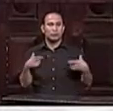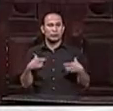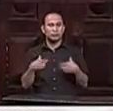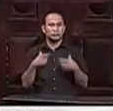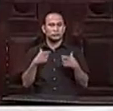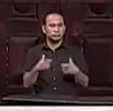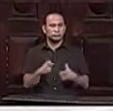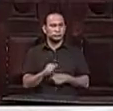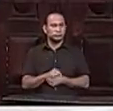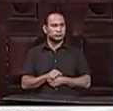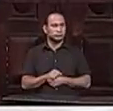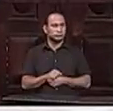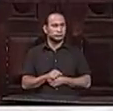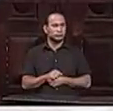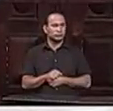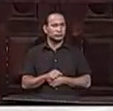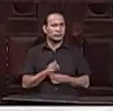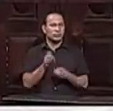Carcará,